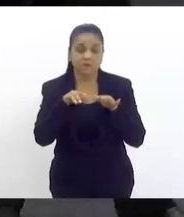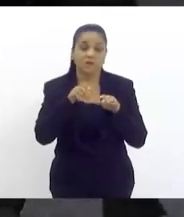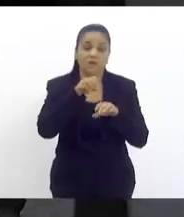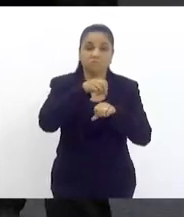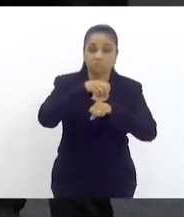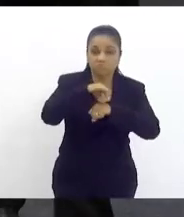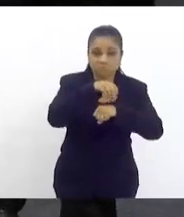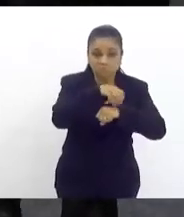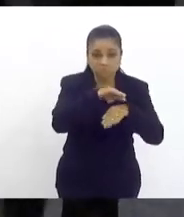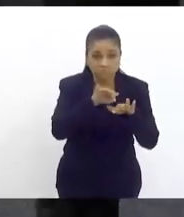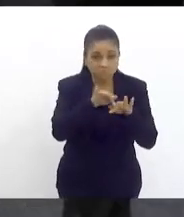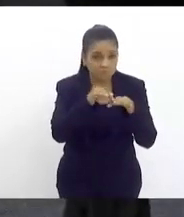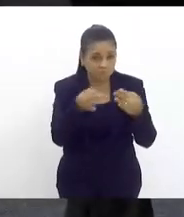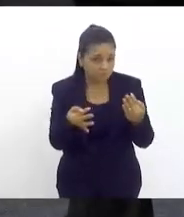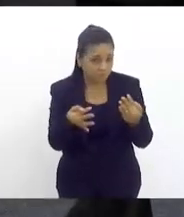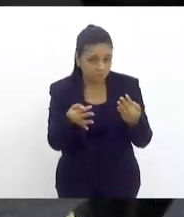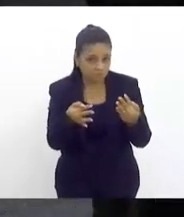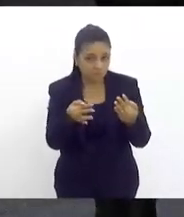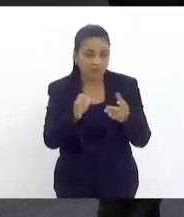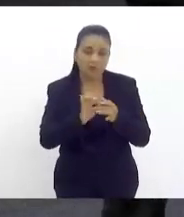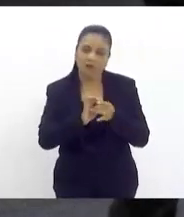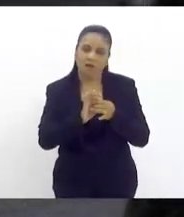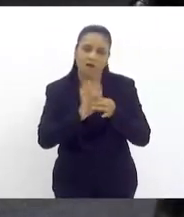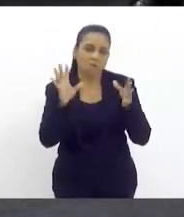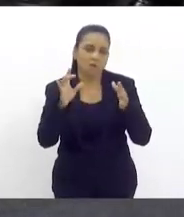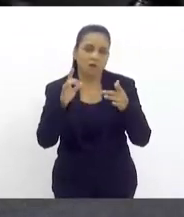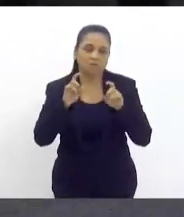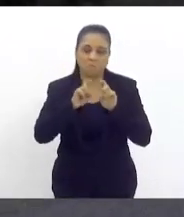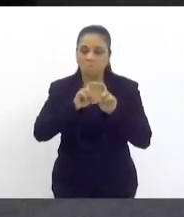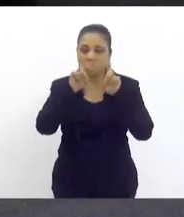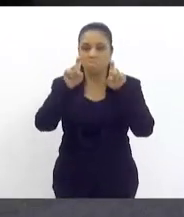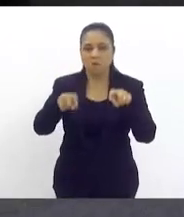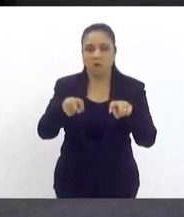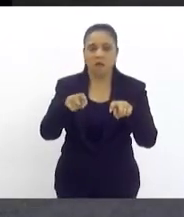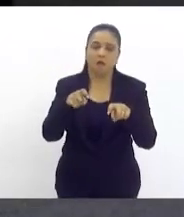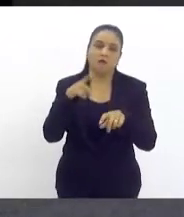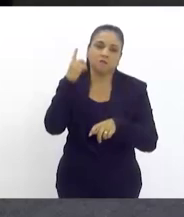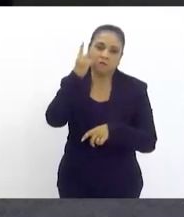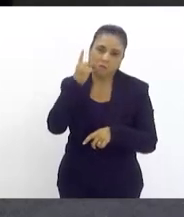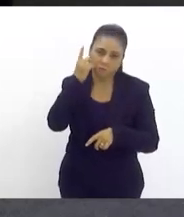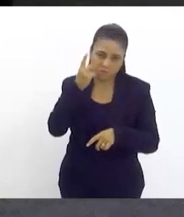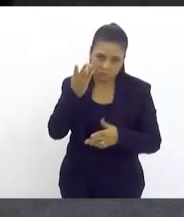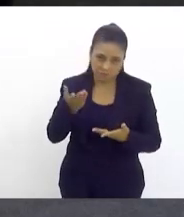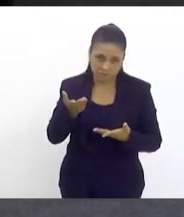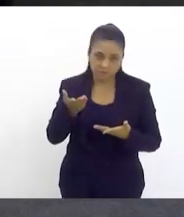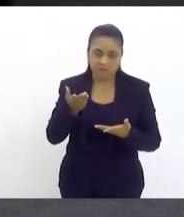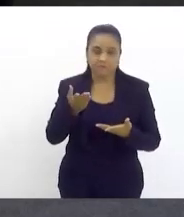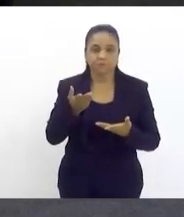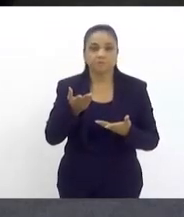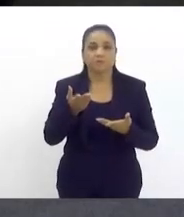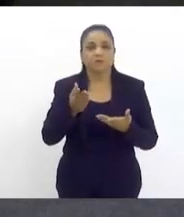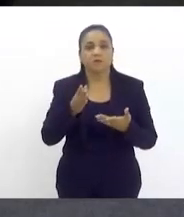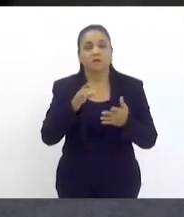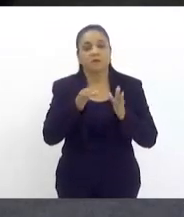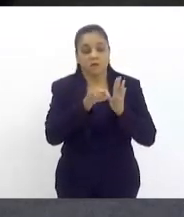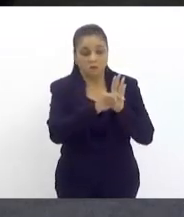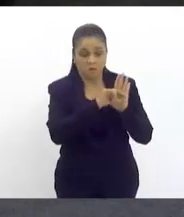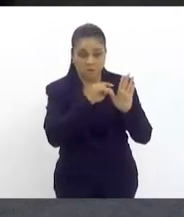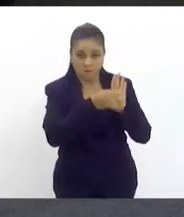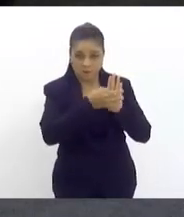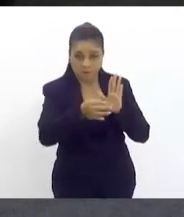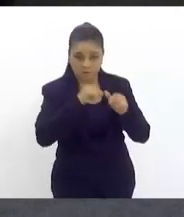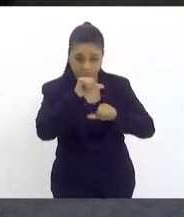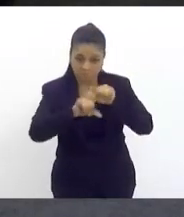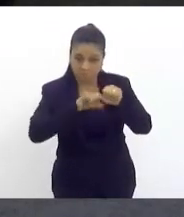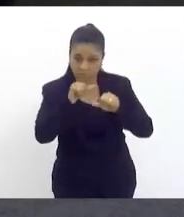simples é mera liberalidade do mandato de cada deputado. Sendo prevalecendo o parecer que transforma